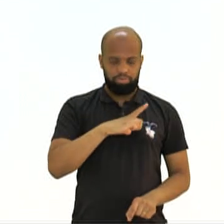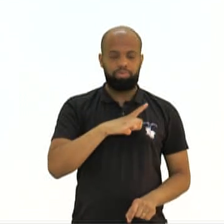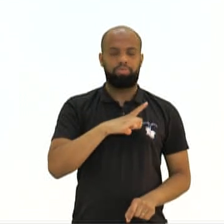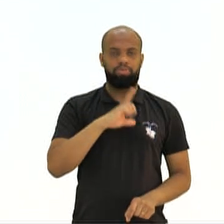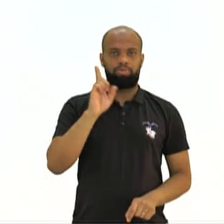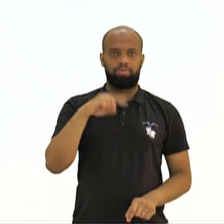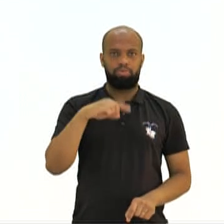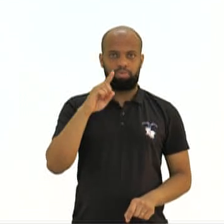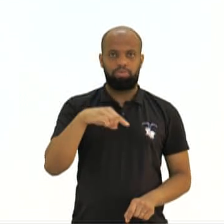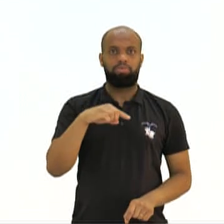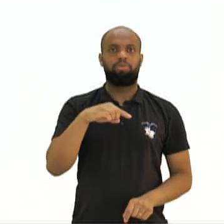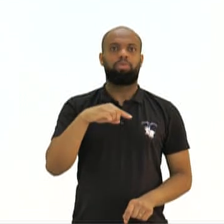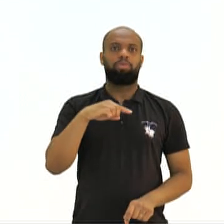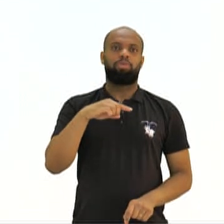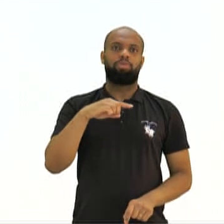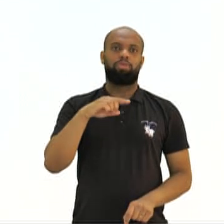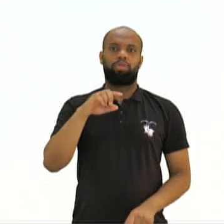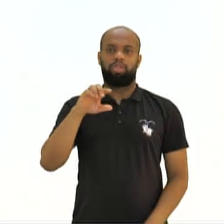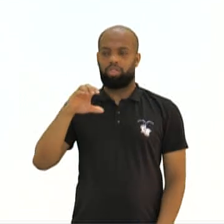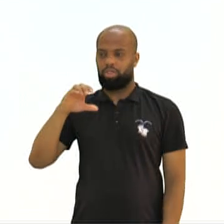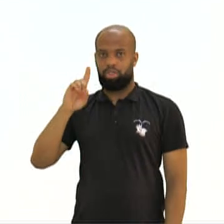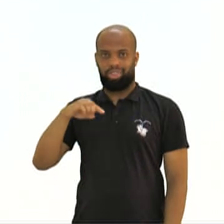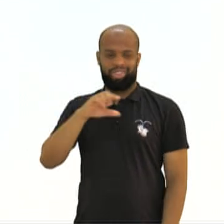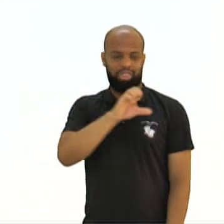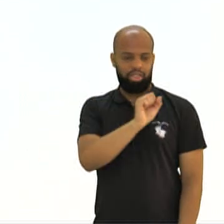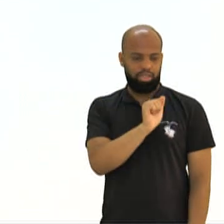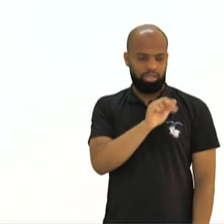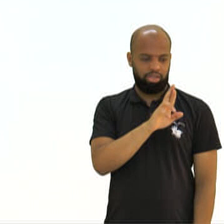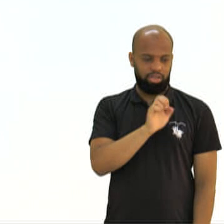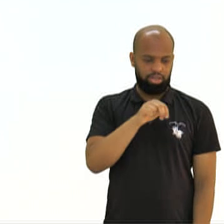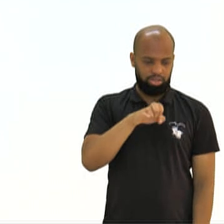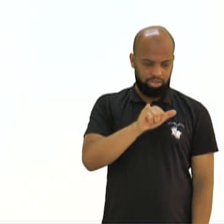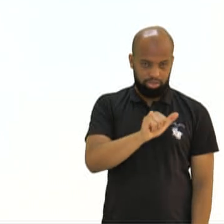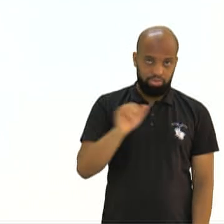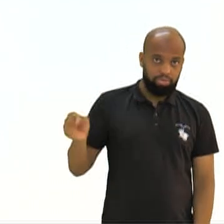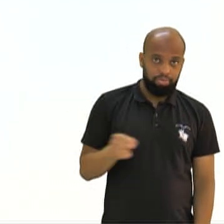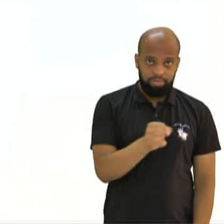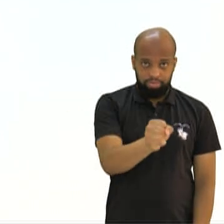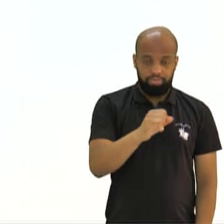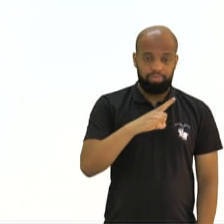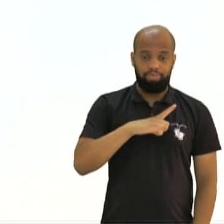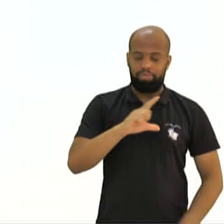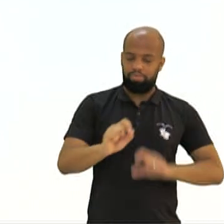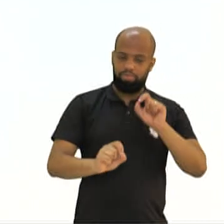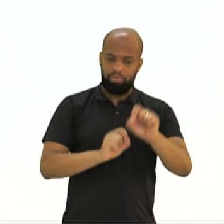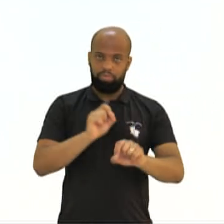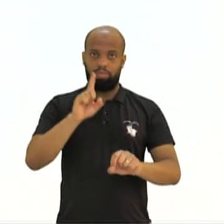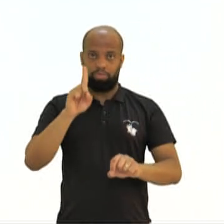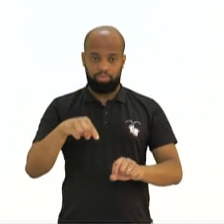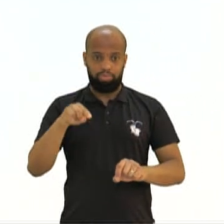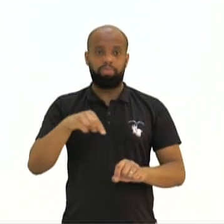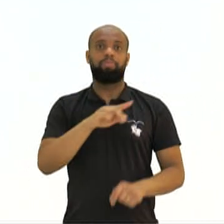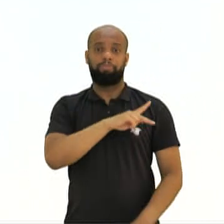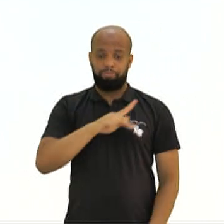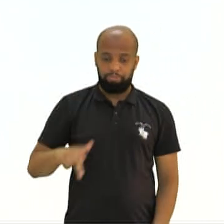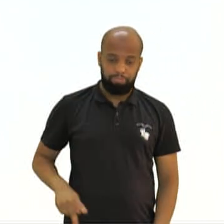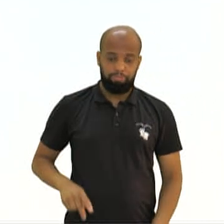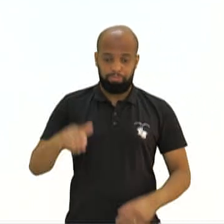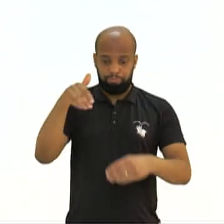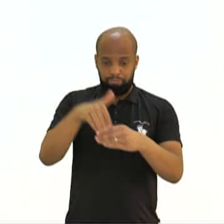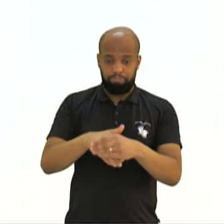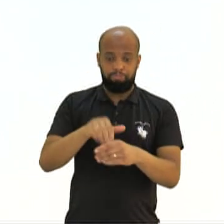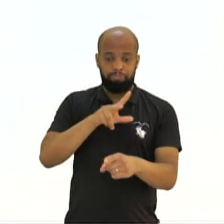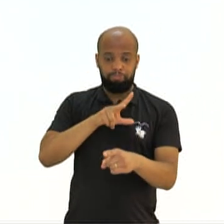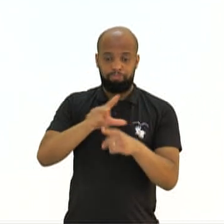Tancredo Neves, que faleceu, o José Sarney assumiu, a gente vai ter uma eleição para presidente ocorrendo de forma direta e o